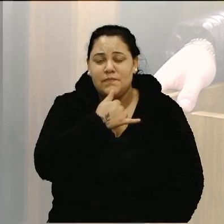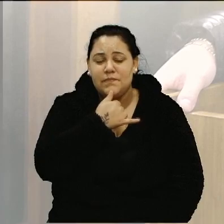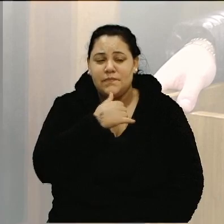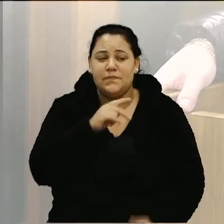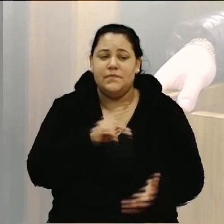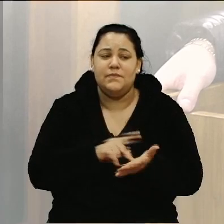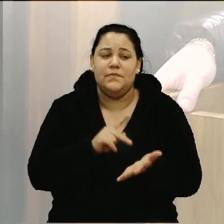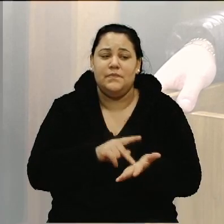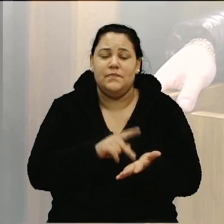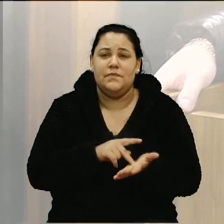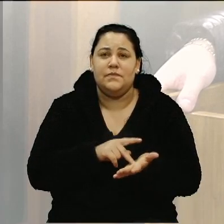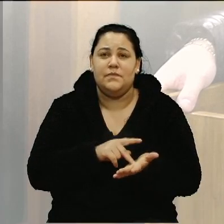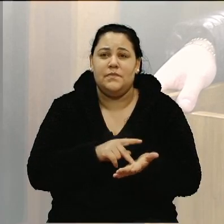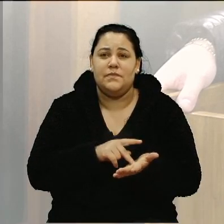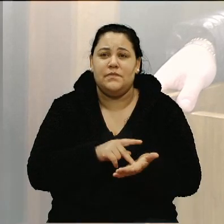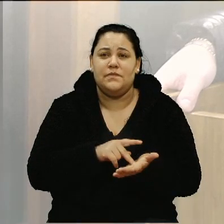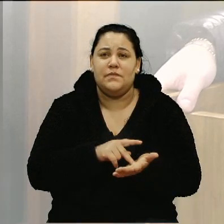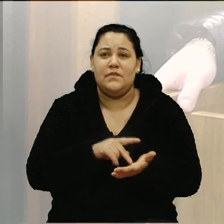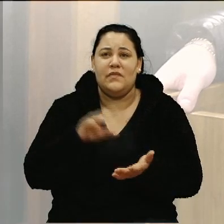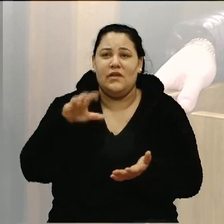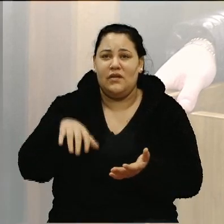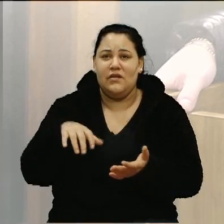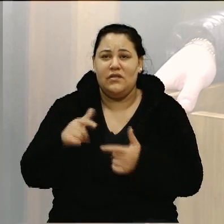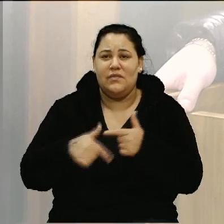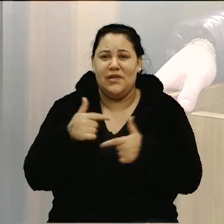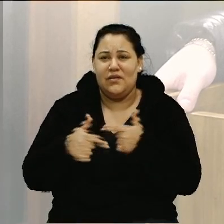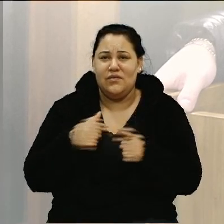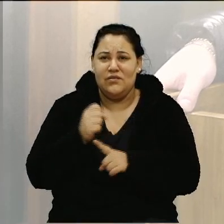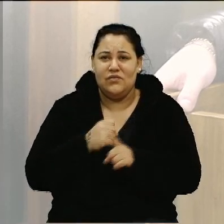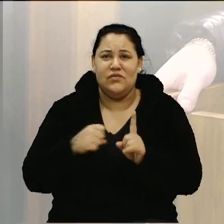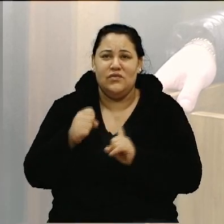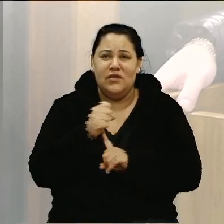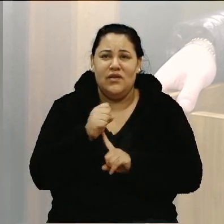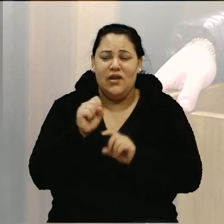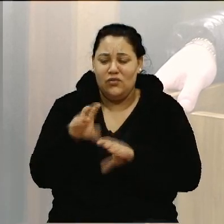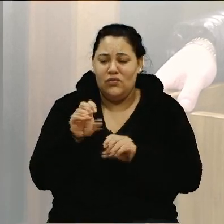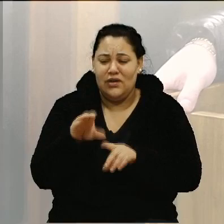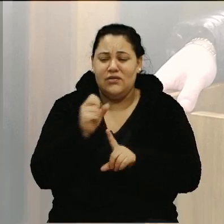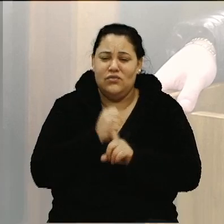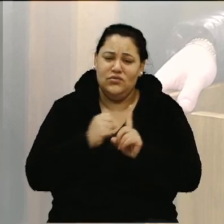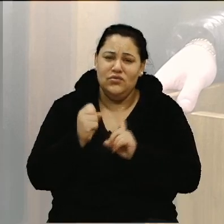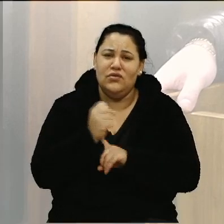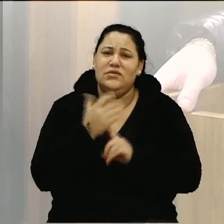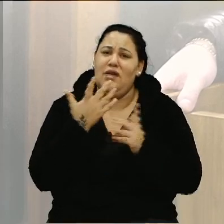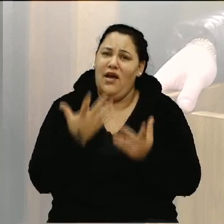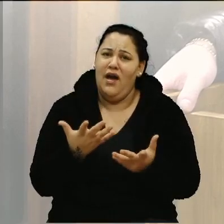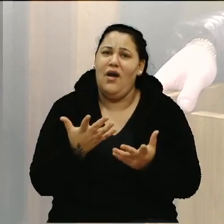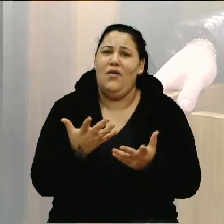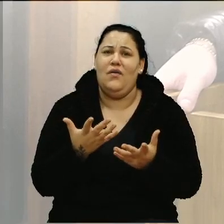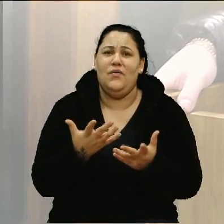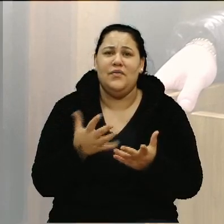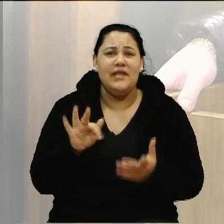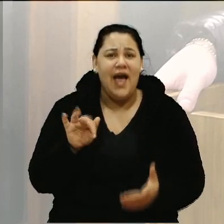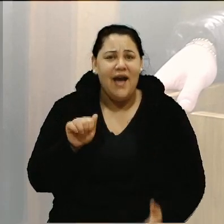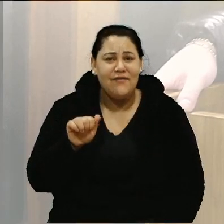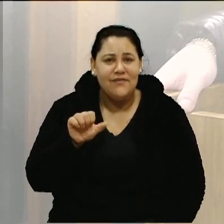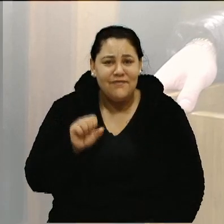para o cargo de educador social? Uma parte, vereador. Educador social? Na